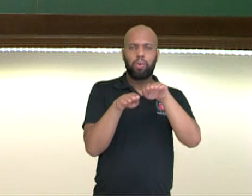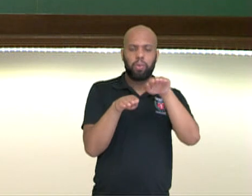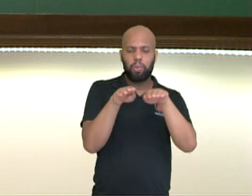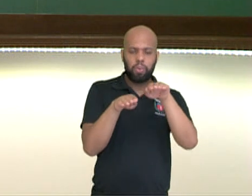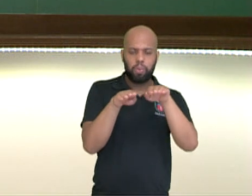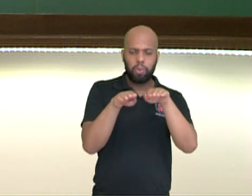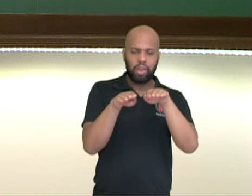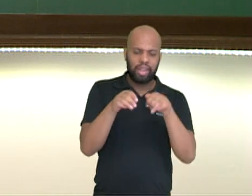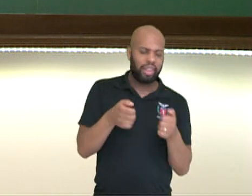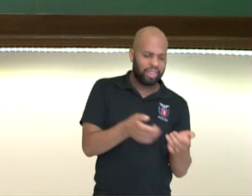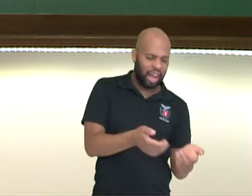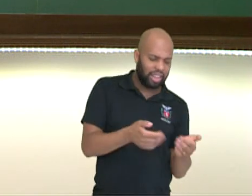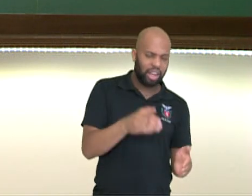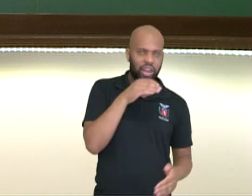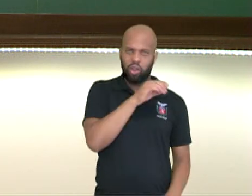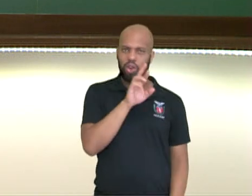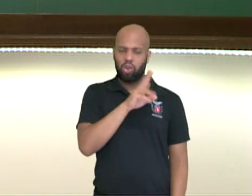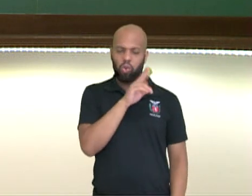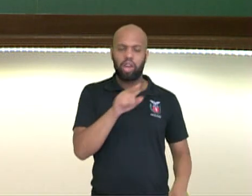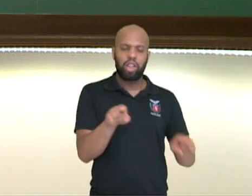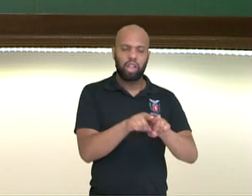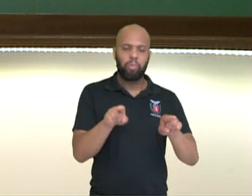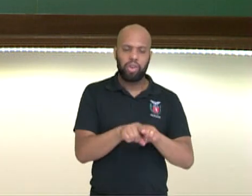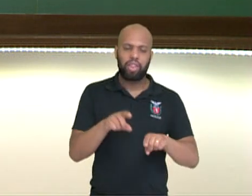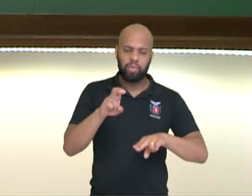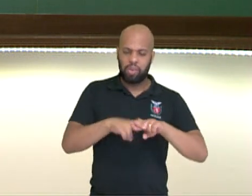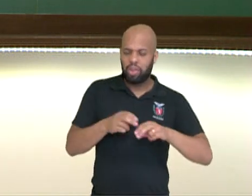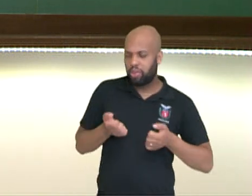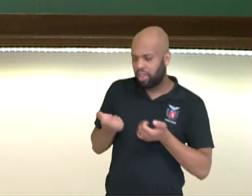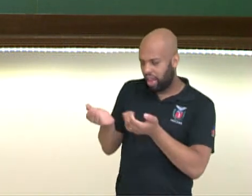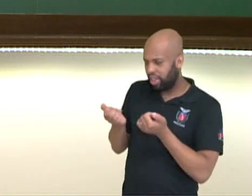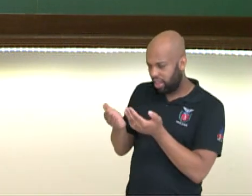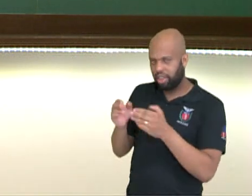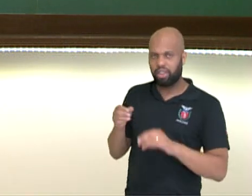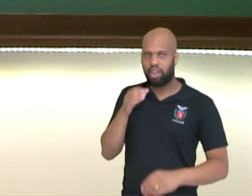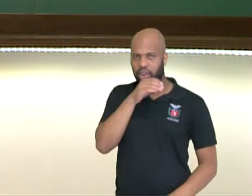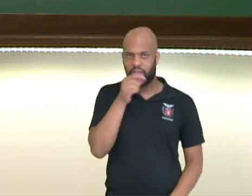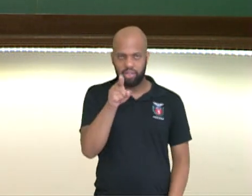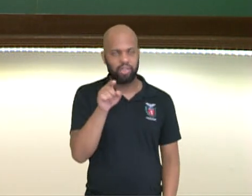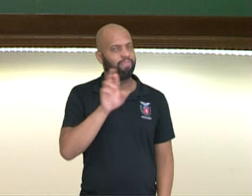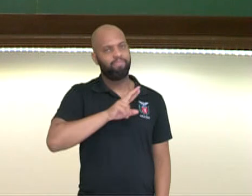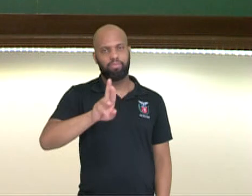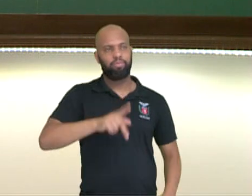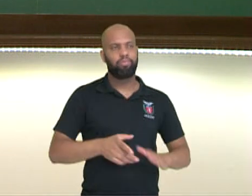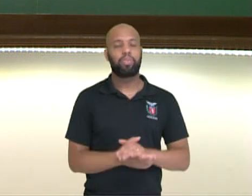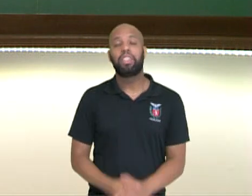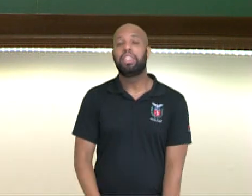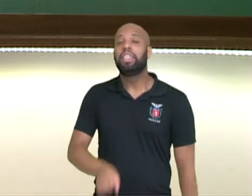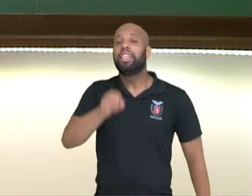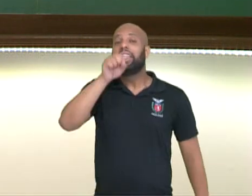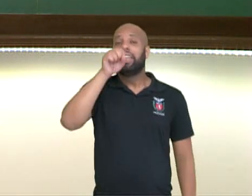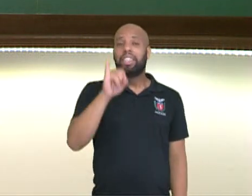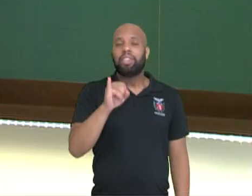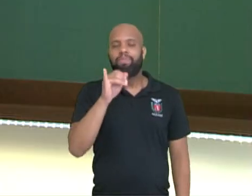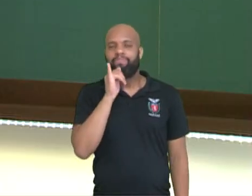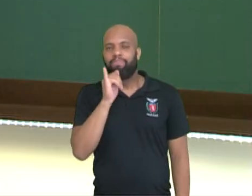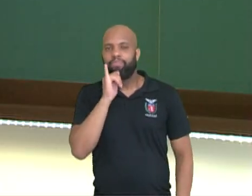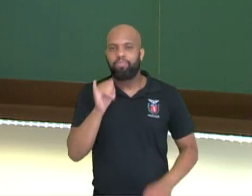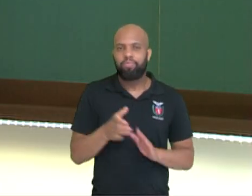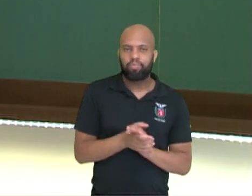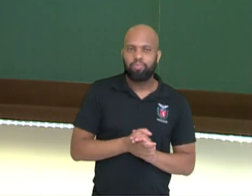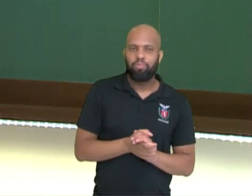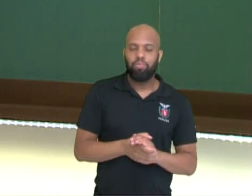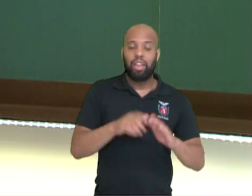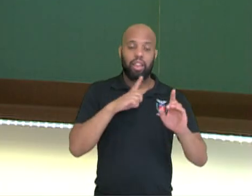mais cedendo calor para o metal, e nem o metal cedendo calor para você. E se, por sua vez, esse